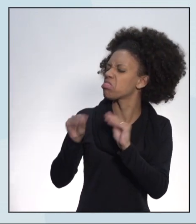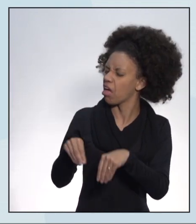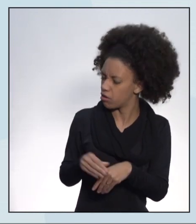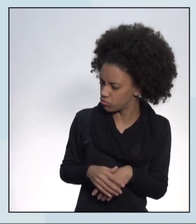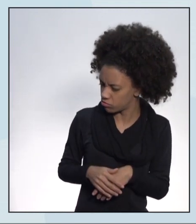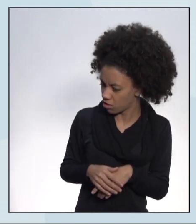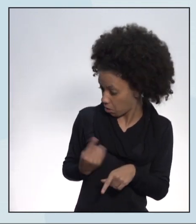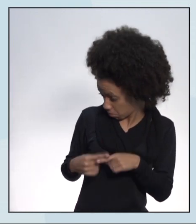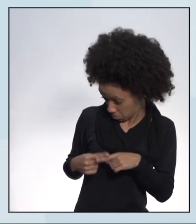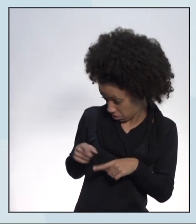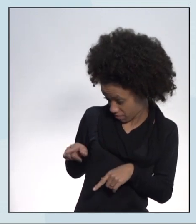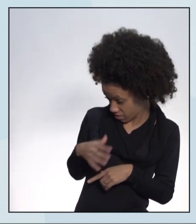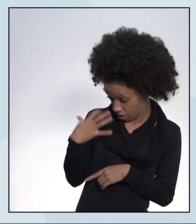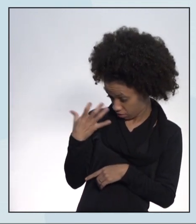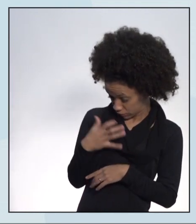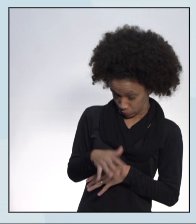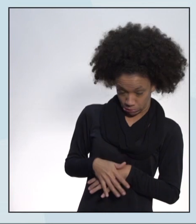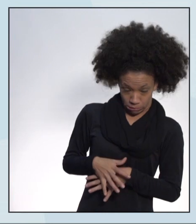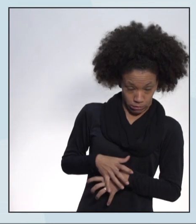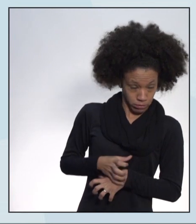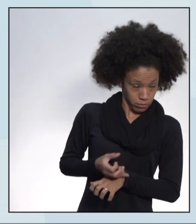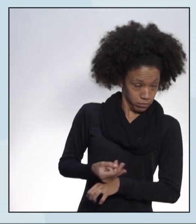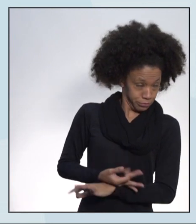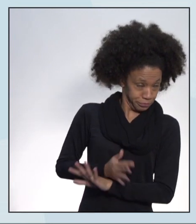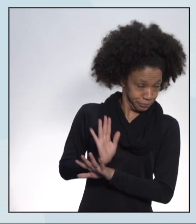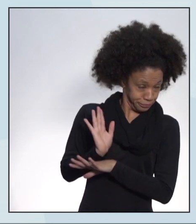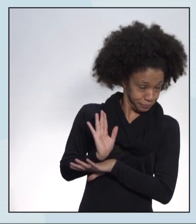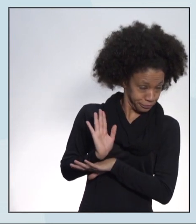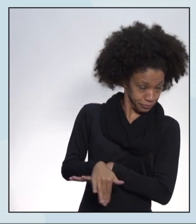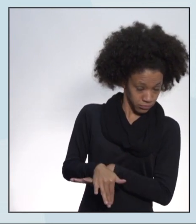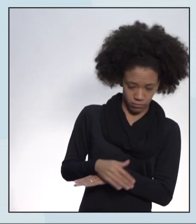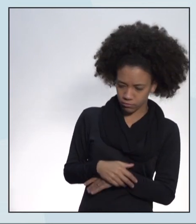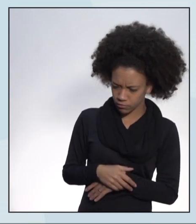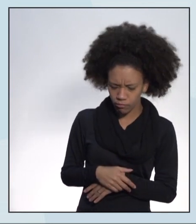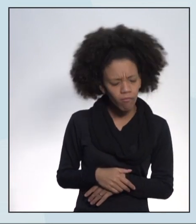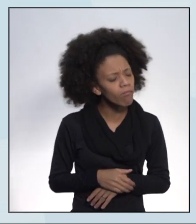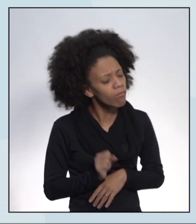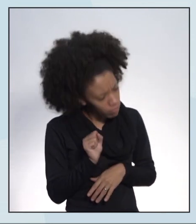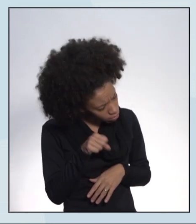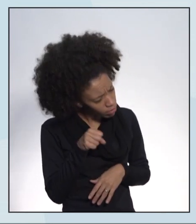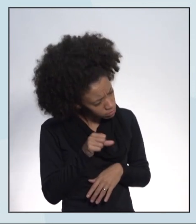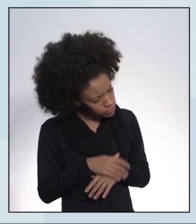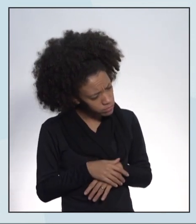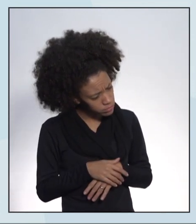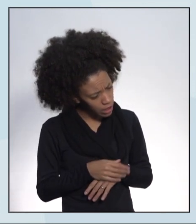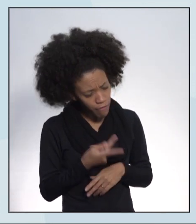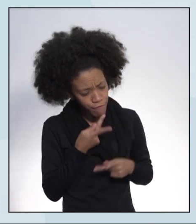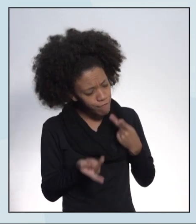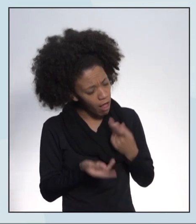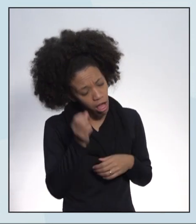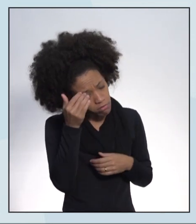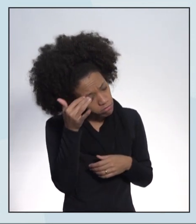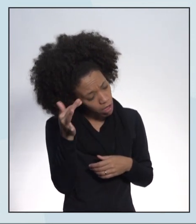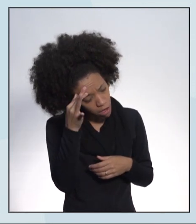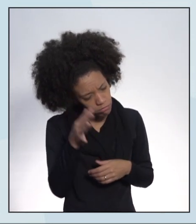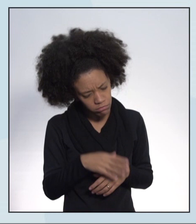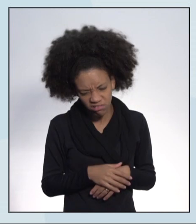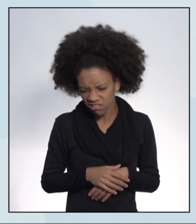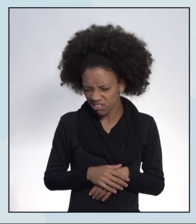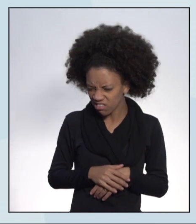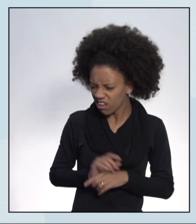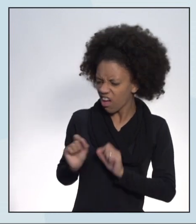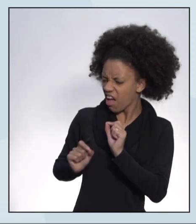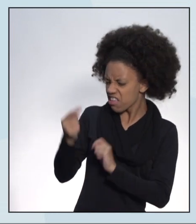digo que está com um ar insuportável. Repito que sim, e falarei sempre que der na cabeça. Que cabeça,